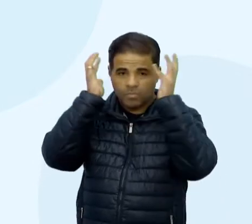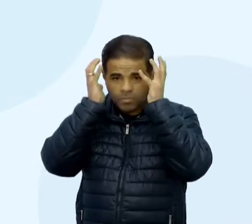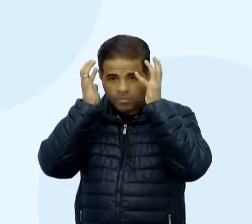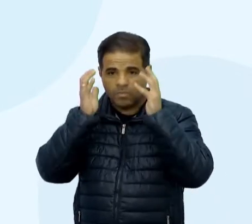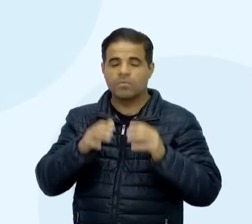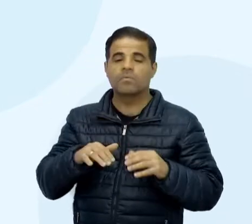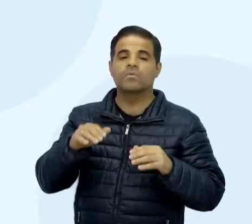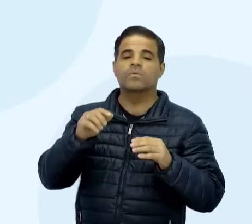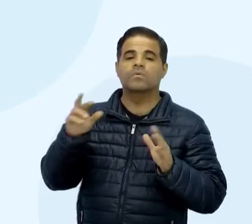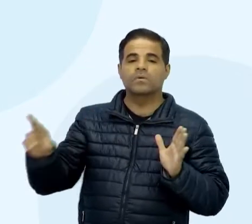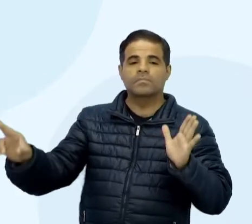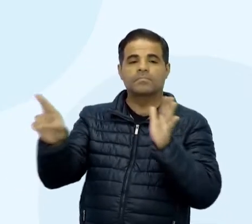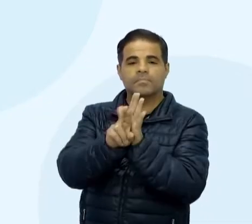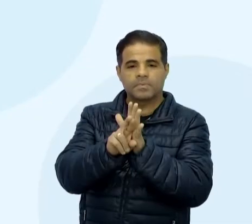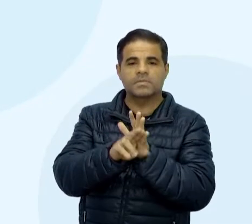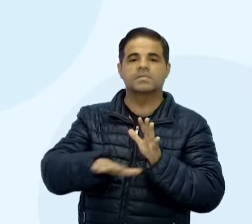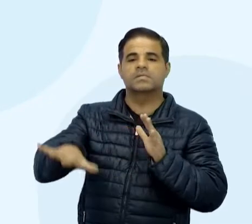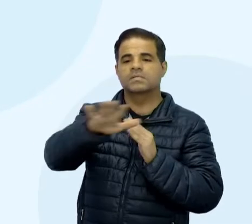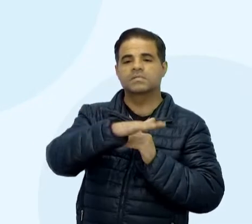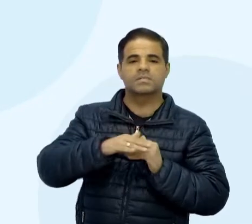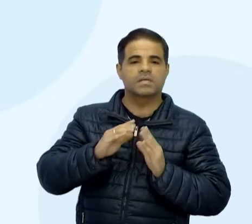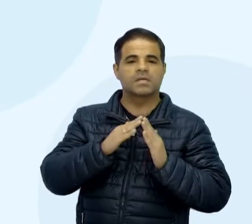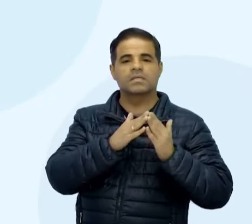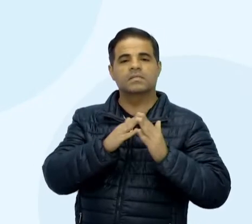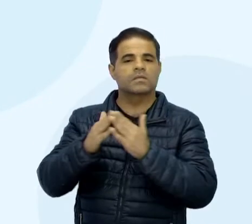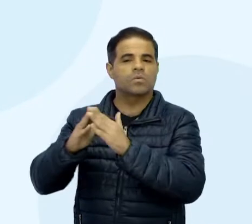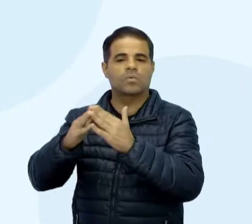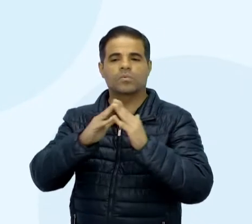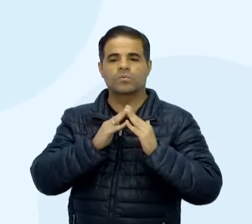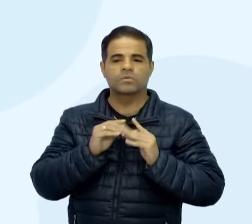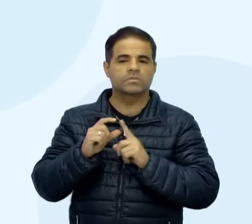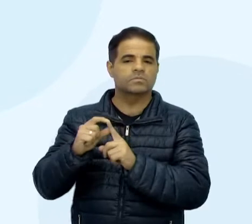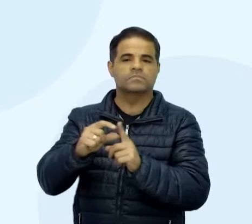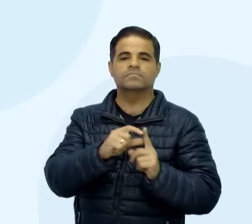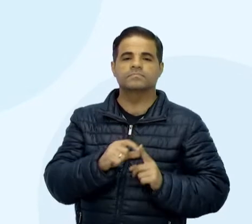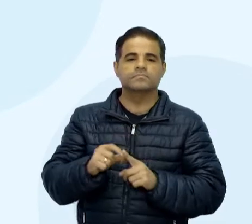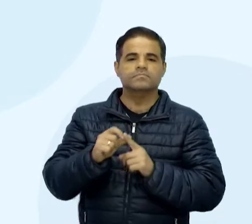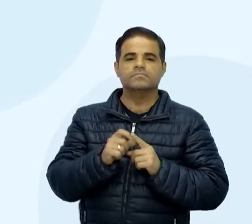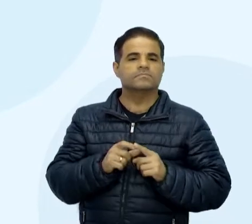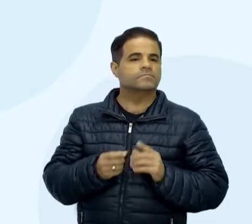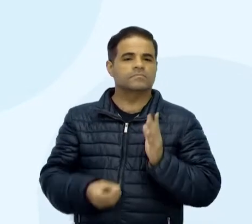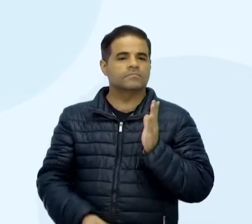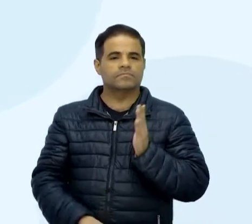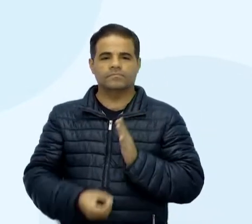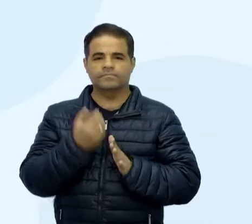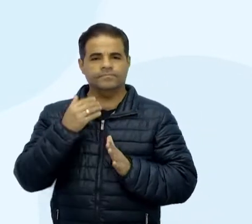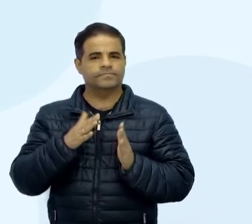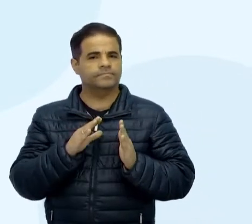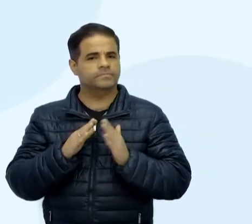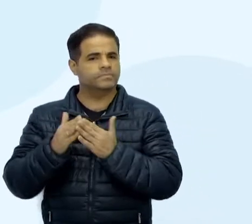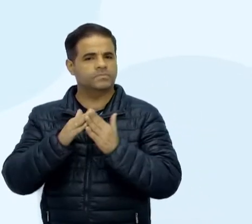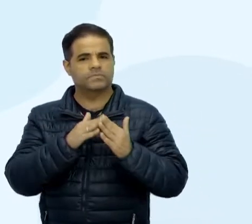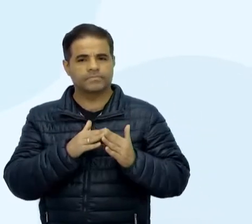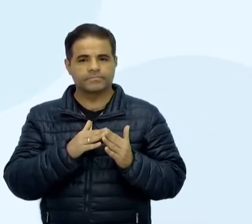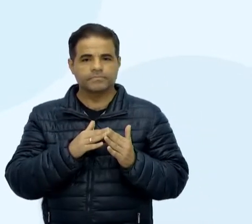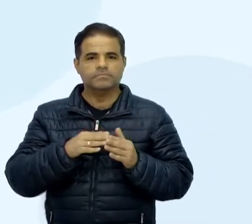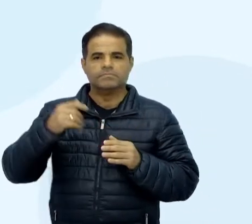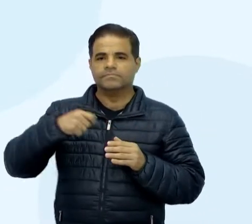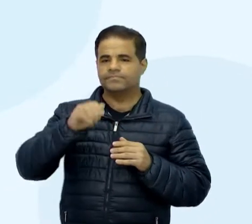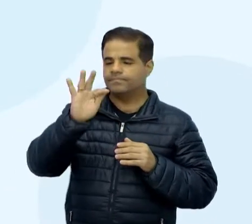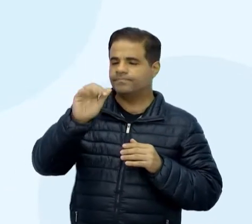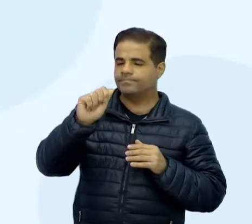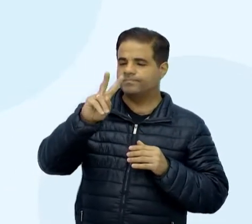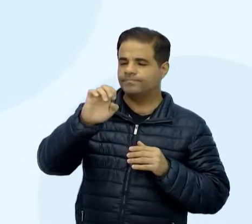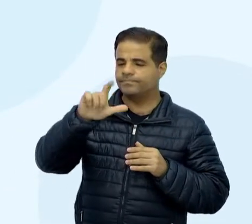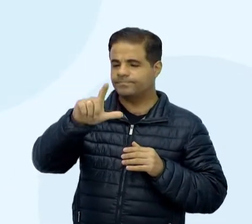o cortiço. Tudo bem? Bem, e como é que surgiu o nome favela, tá? Então a gente tem que entender o